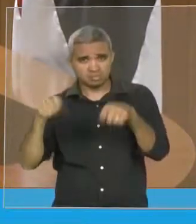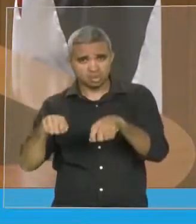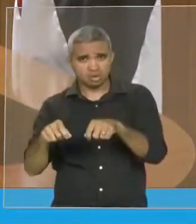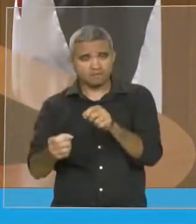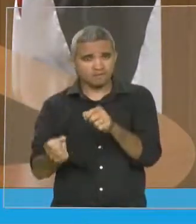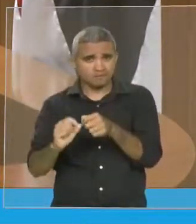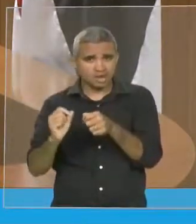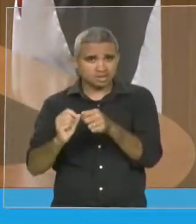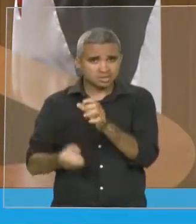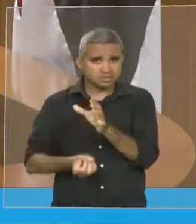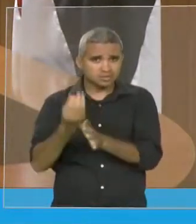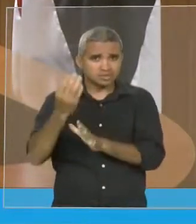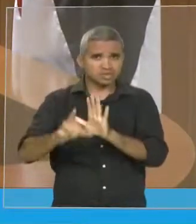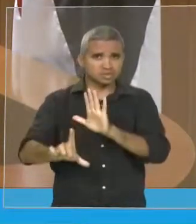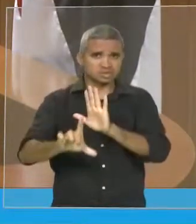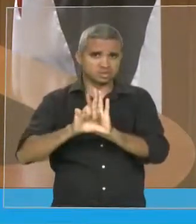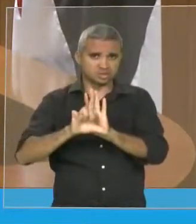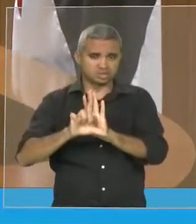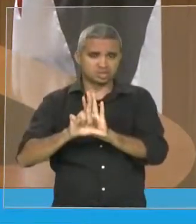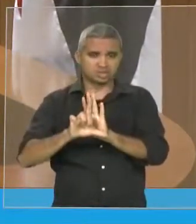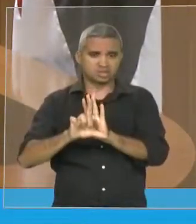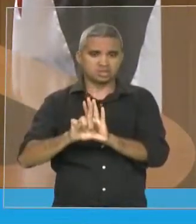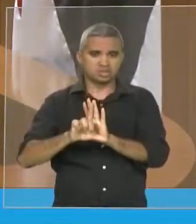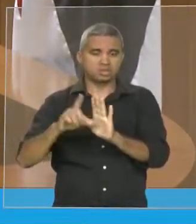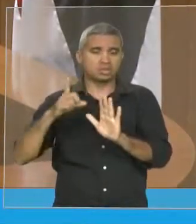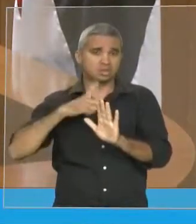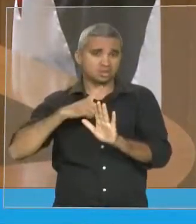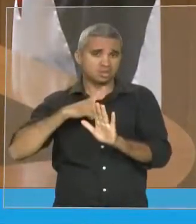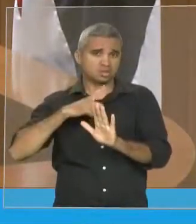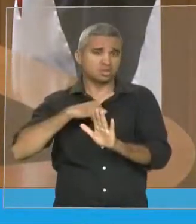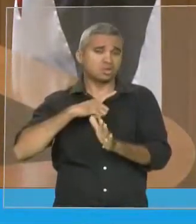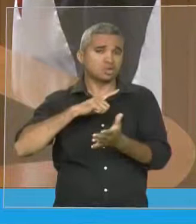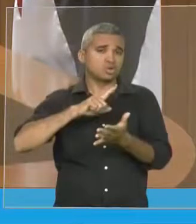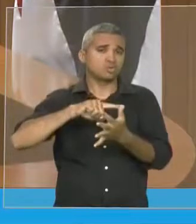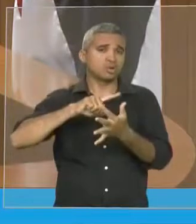atividade, tem, dentre outros procedimentos de fiscalização e controle, o